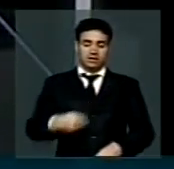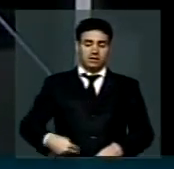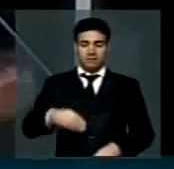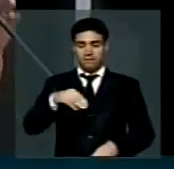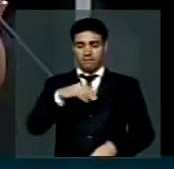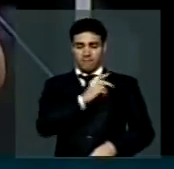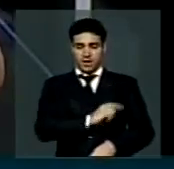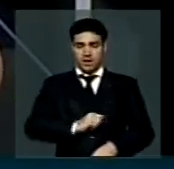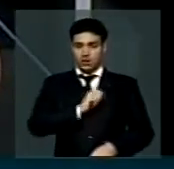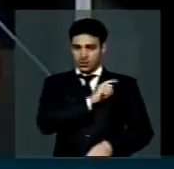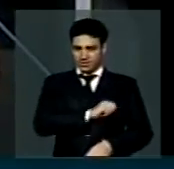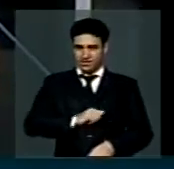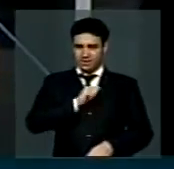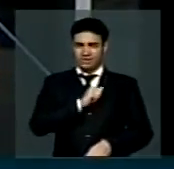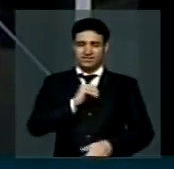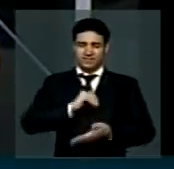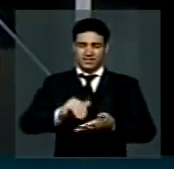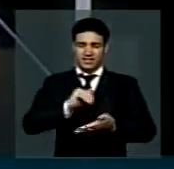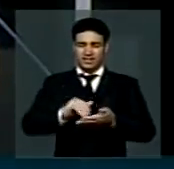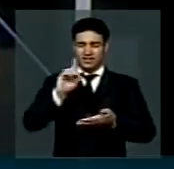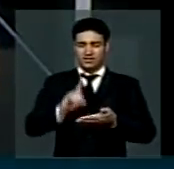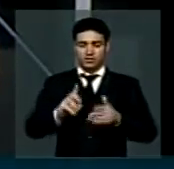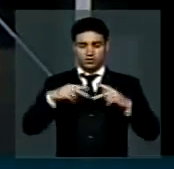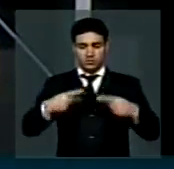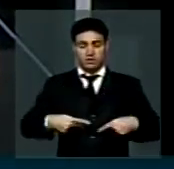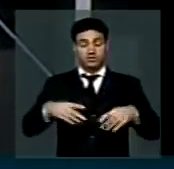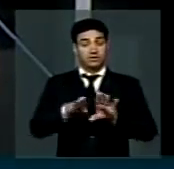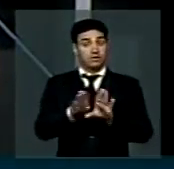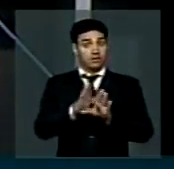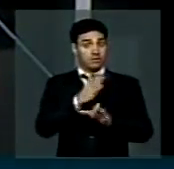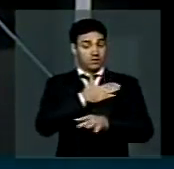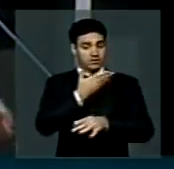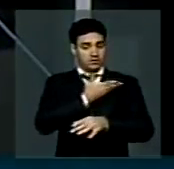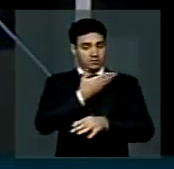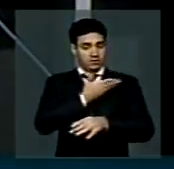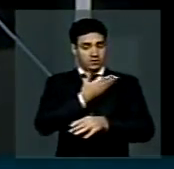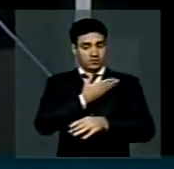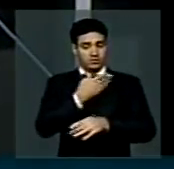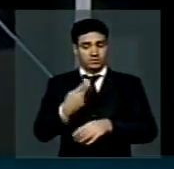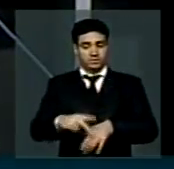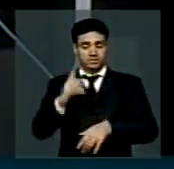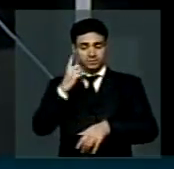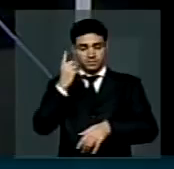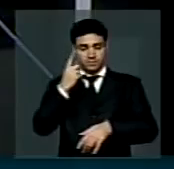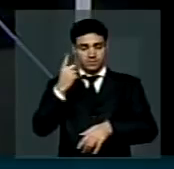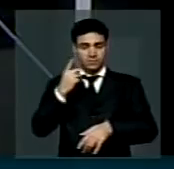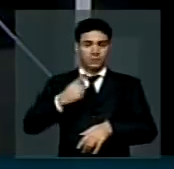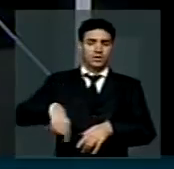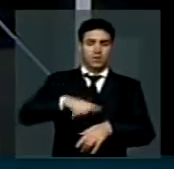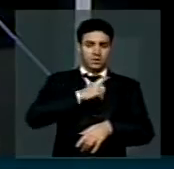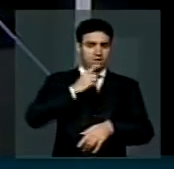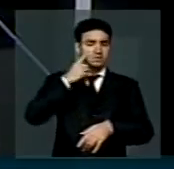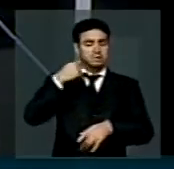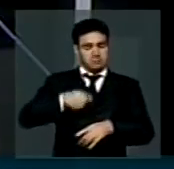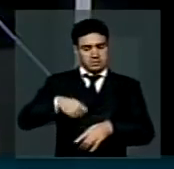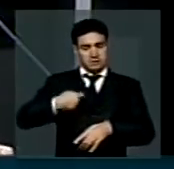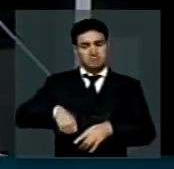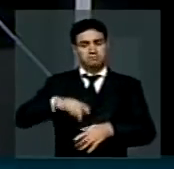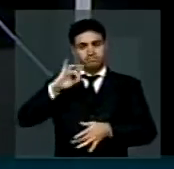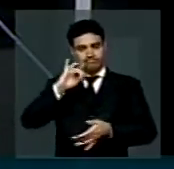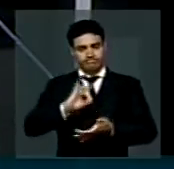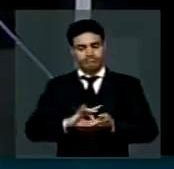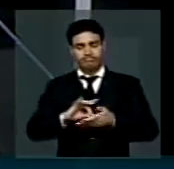Secretaria de Direitos Humanos, e os meus colegas do Parlamento. Precisamos realmente ter